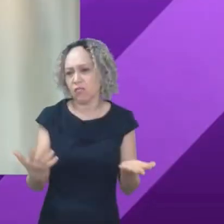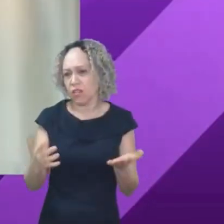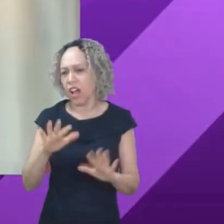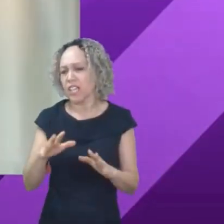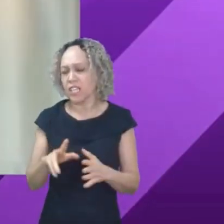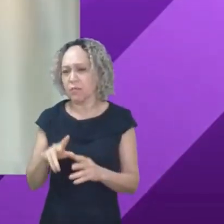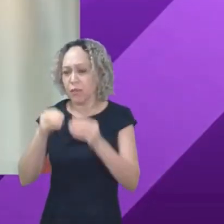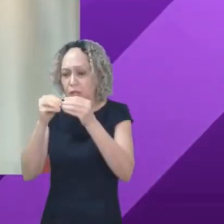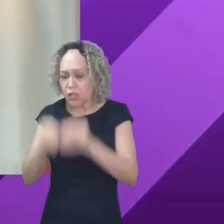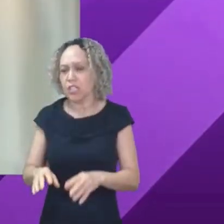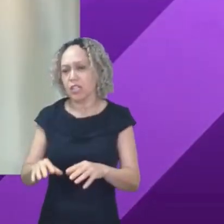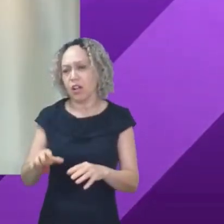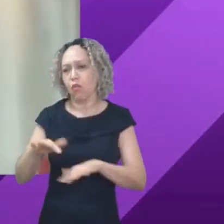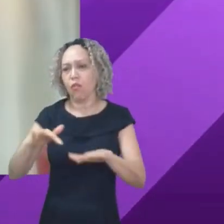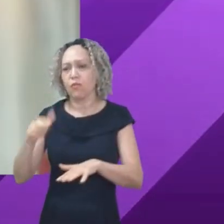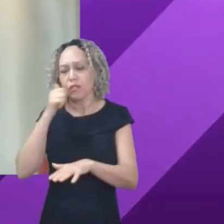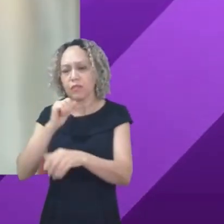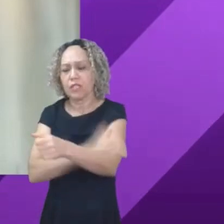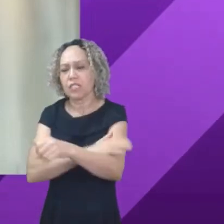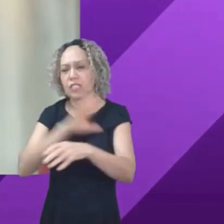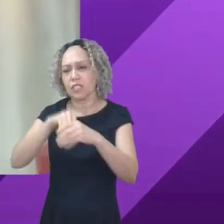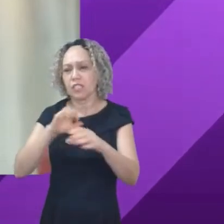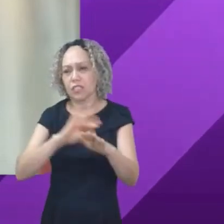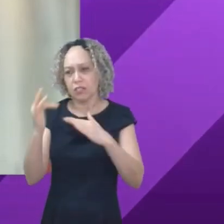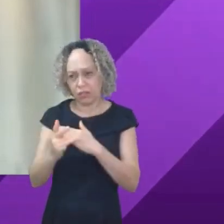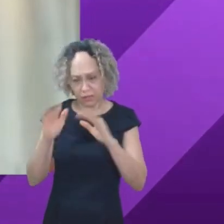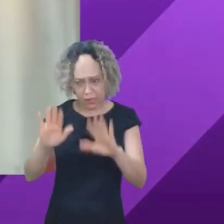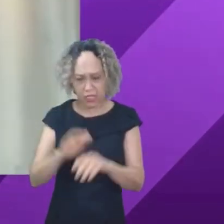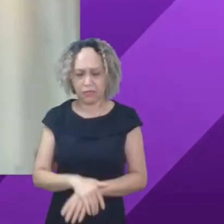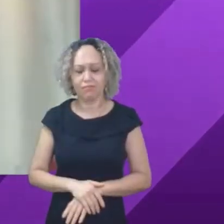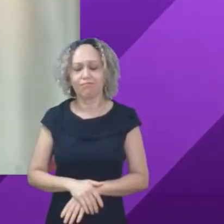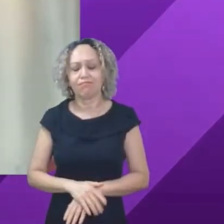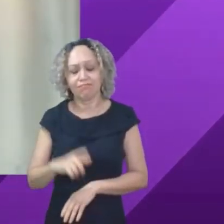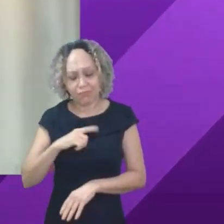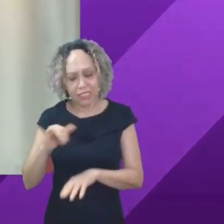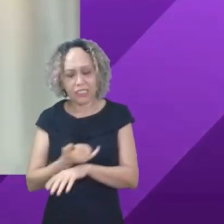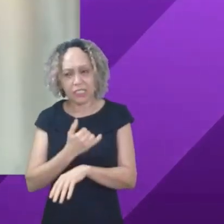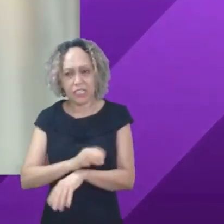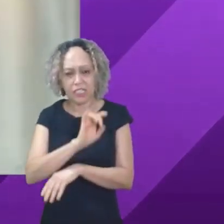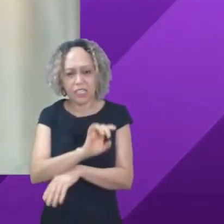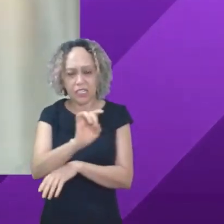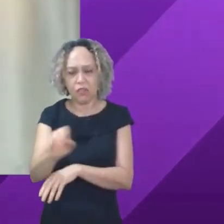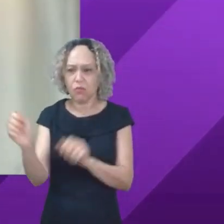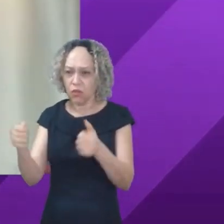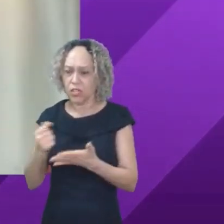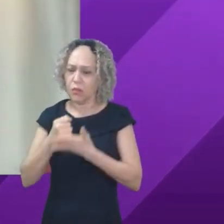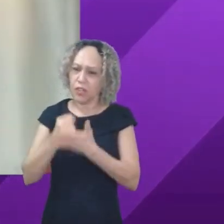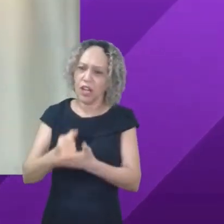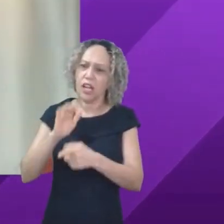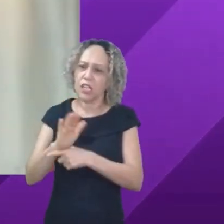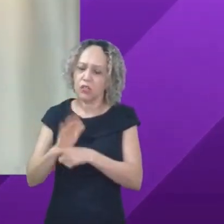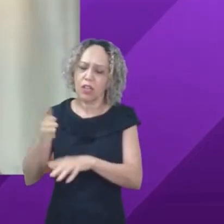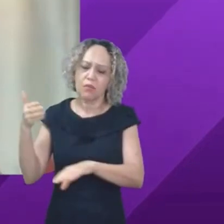mulheres. Mas ainda assim, existem formas, né, de que cada um pode apoiar, ajudar e participar ali